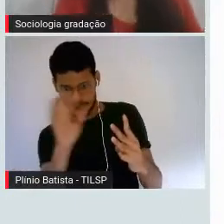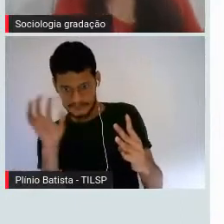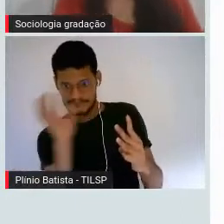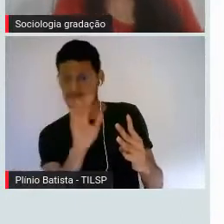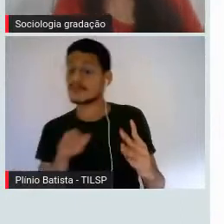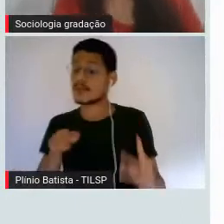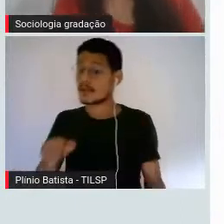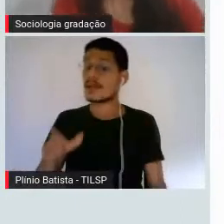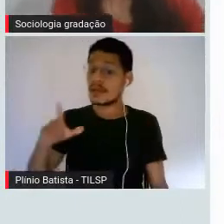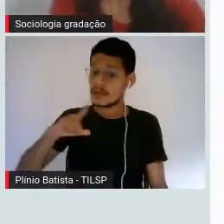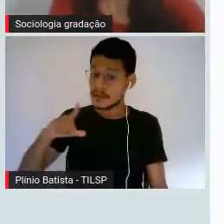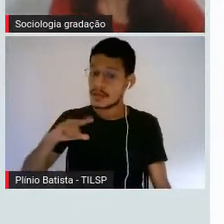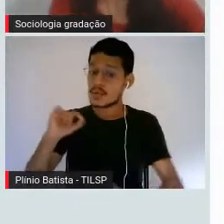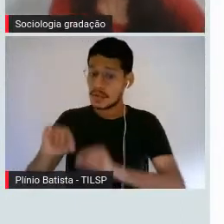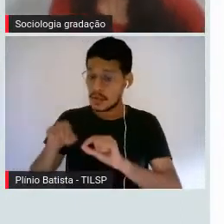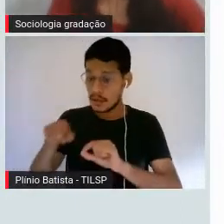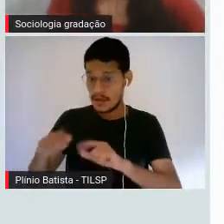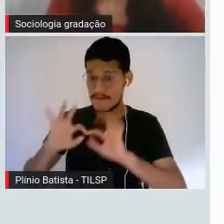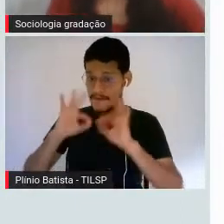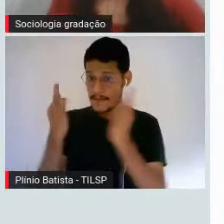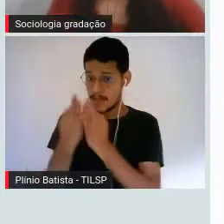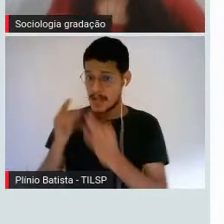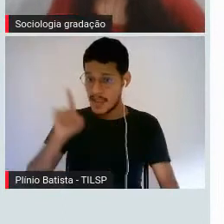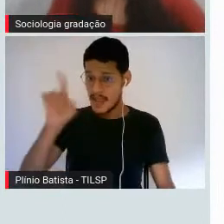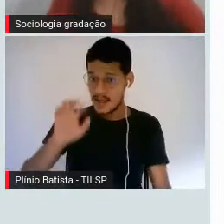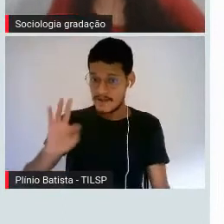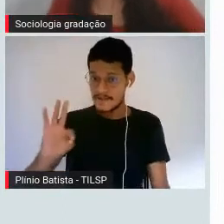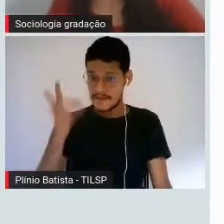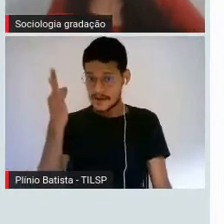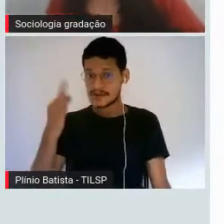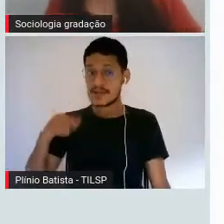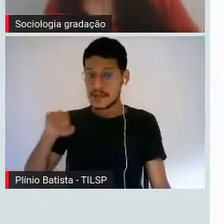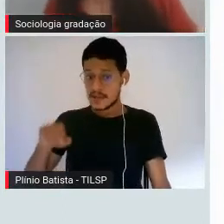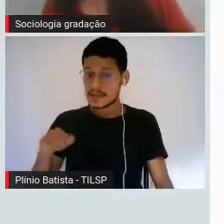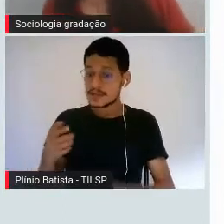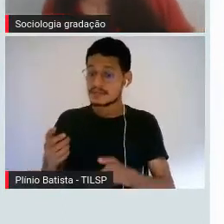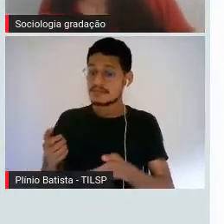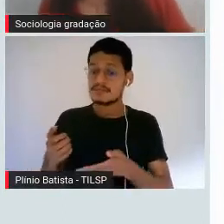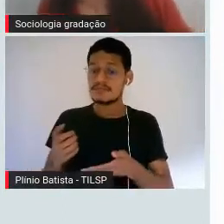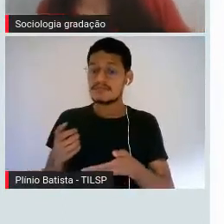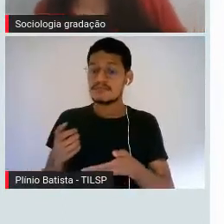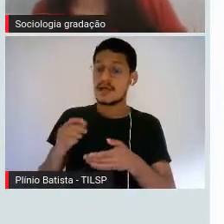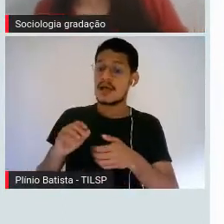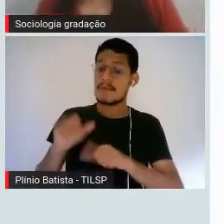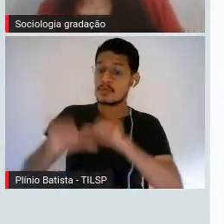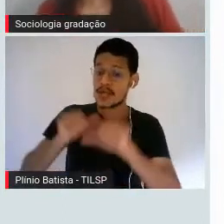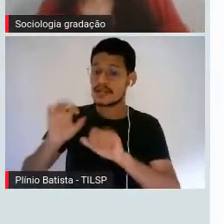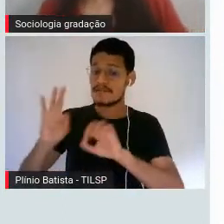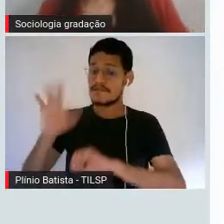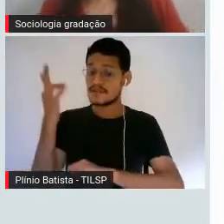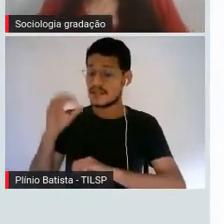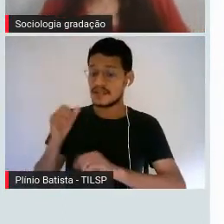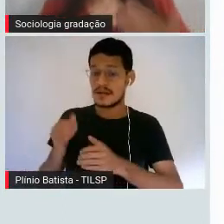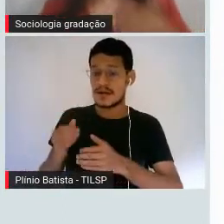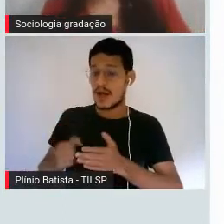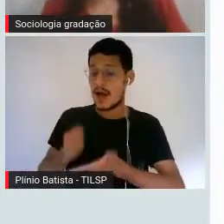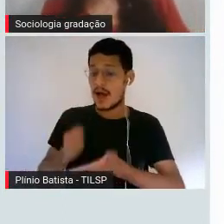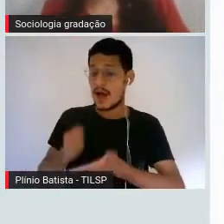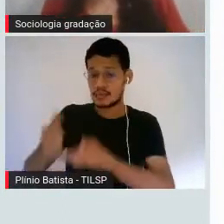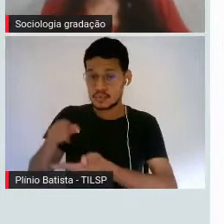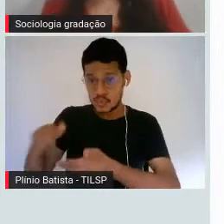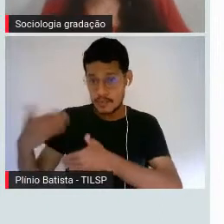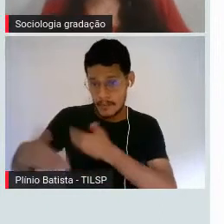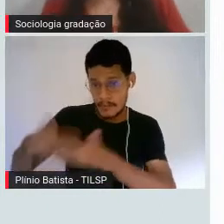modificou a sua condição. Então, quando está essa transformação de classes, a família